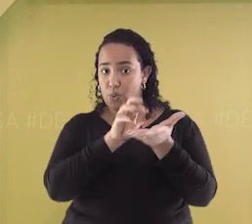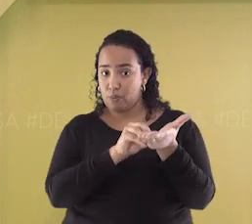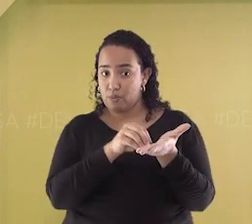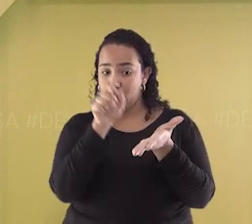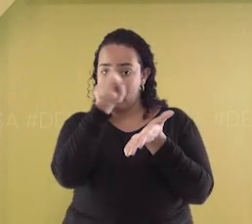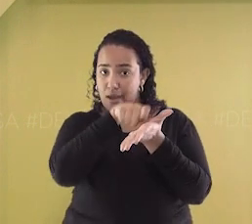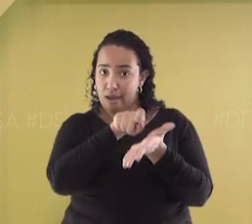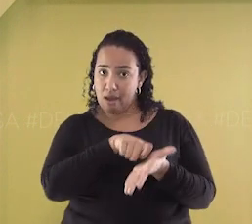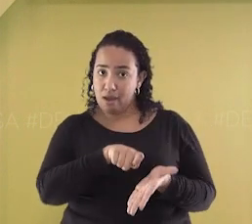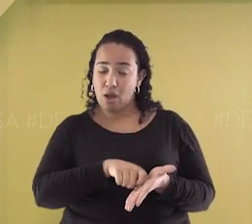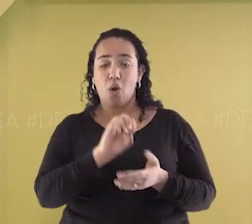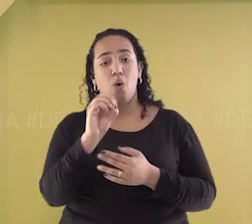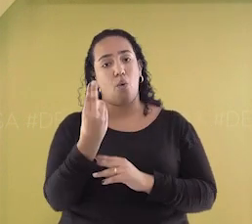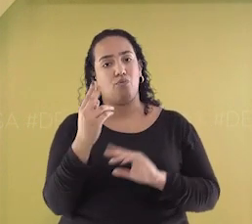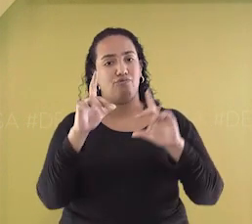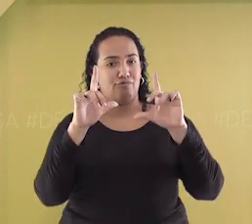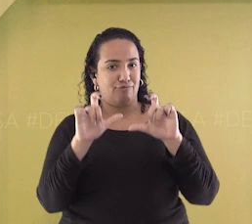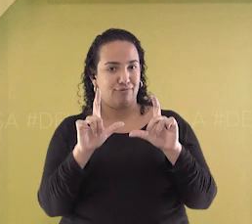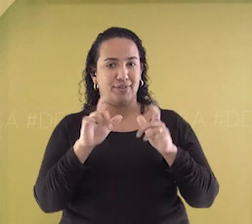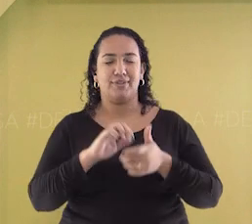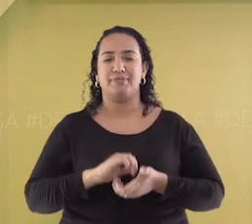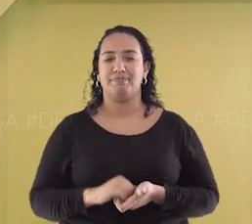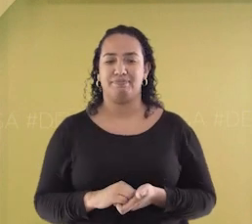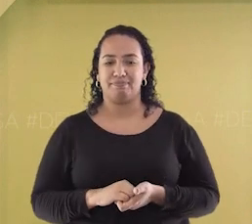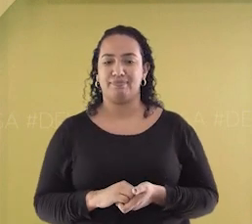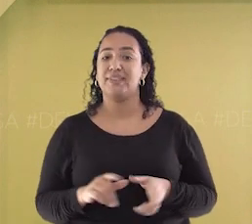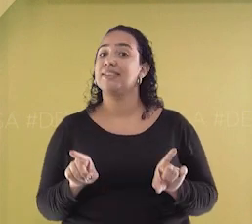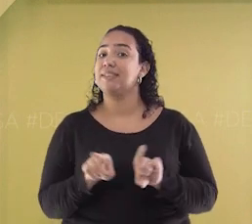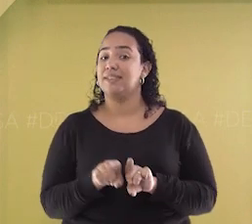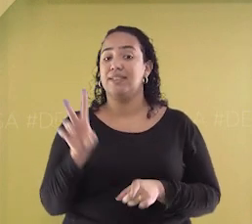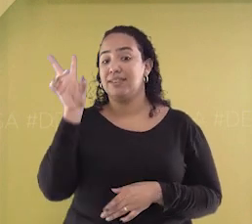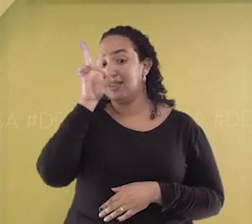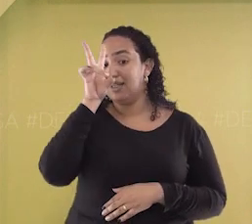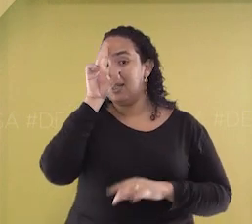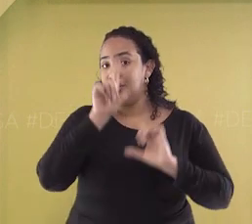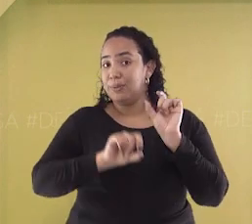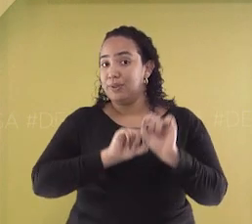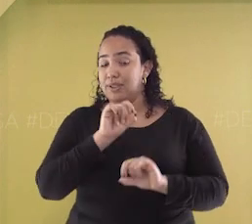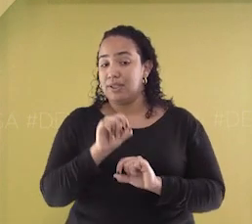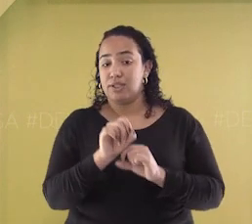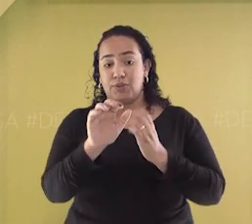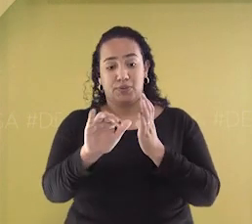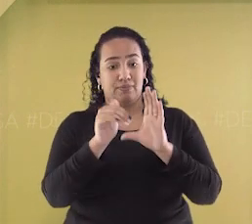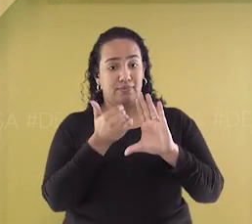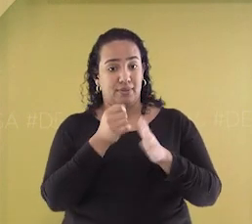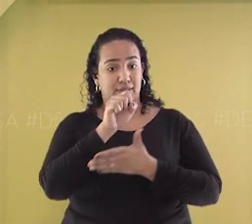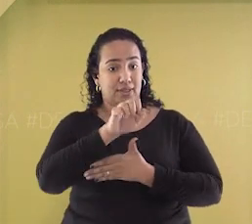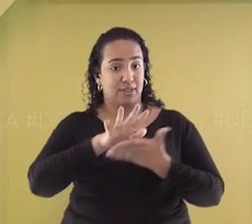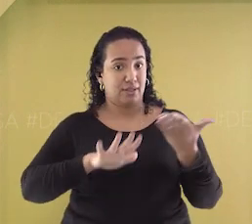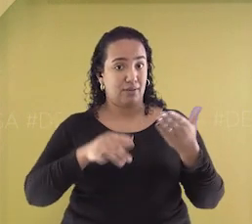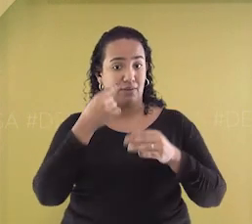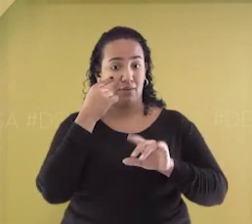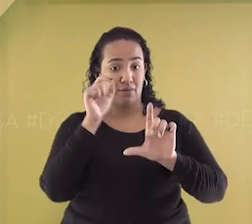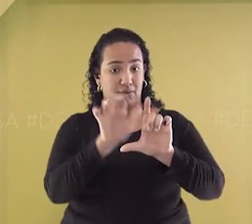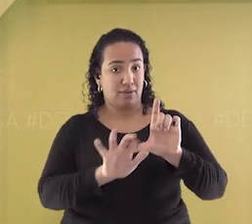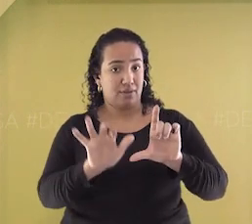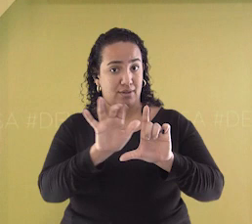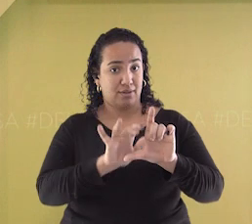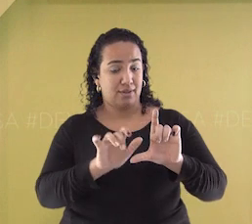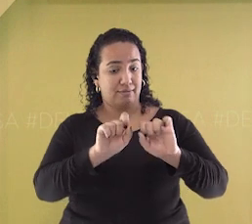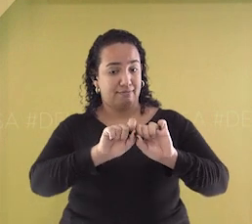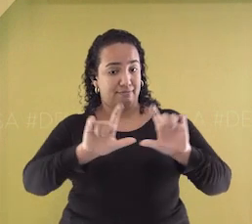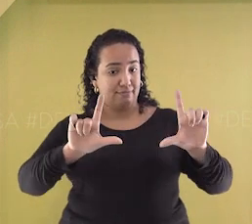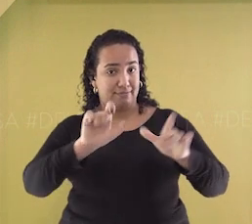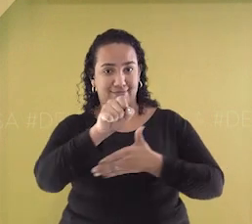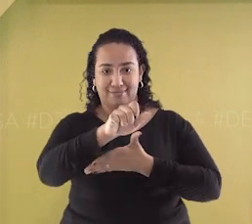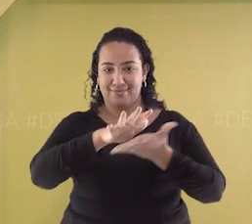anotar o comando da atividade ou tirar uma foto. E não esqueça de nos enviar a atividade pelo QR Code